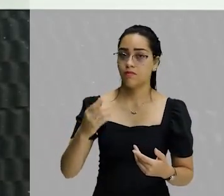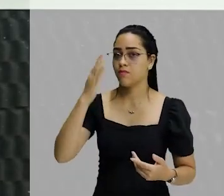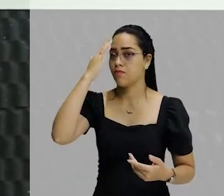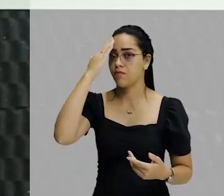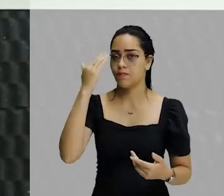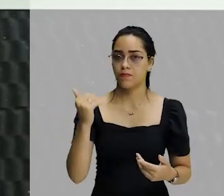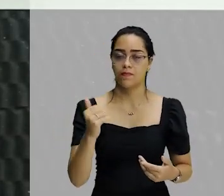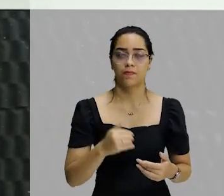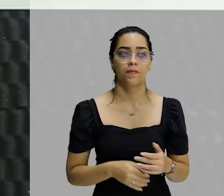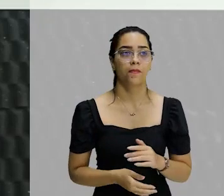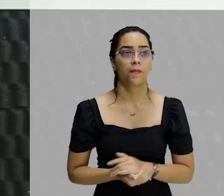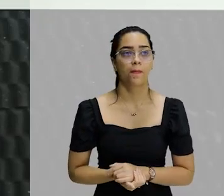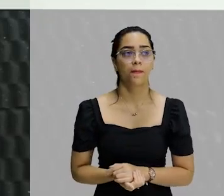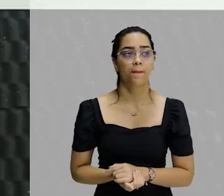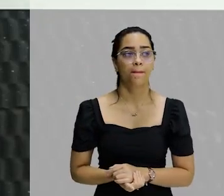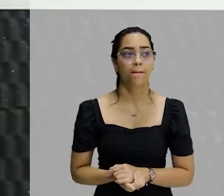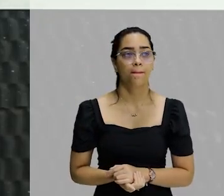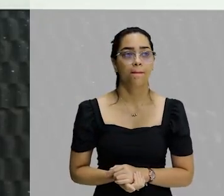Então, vamos lá.